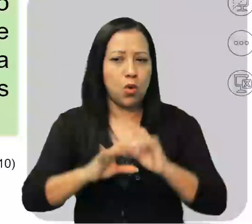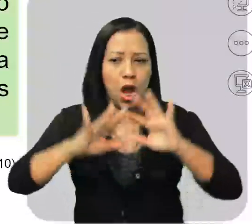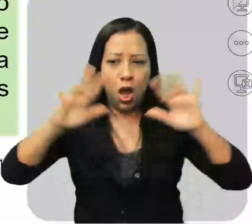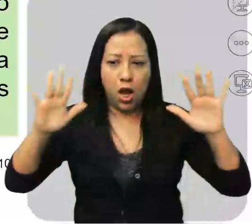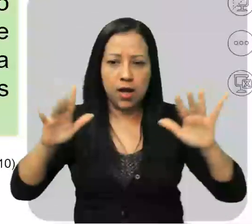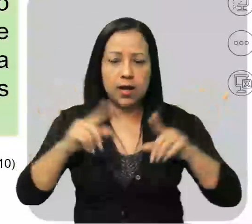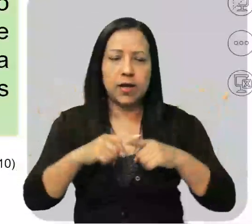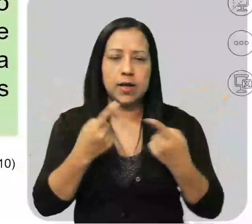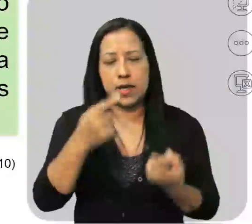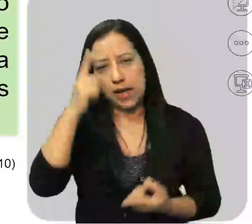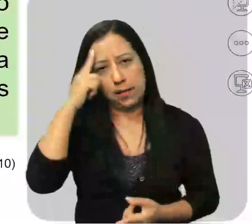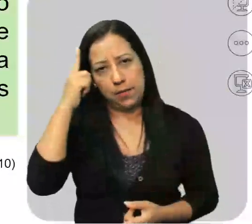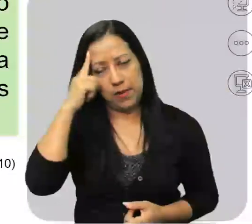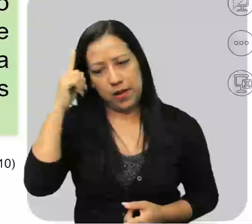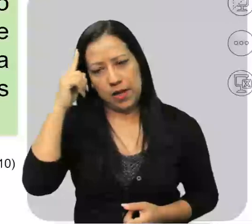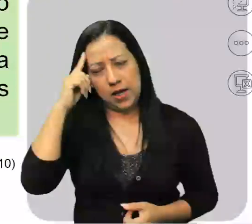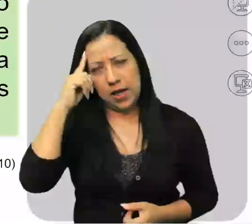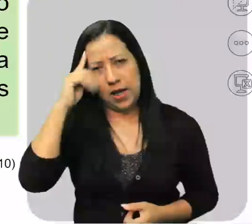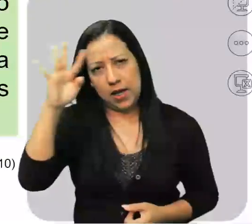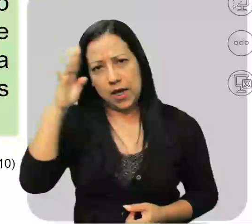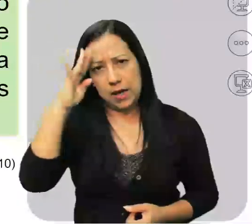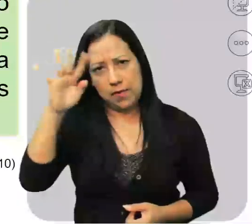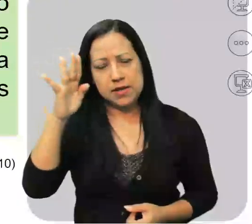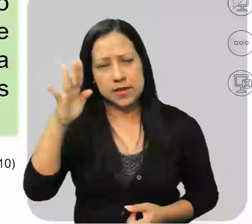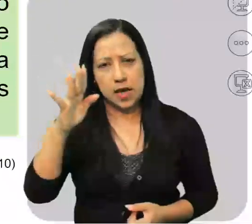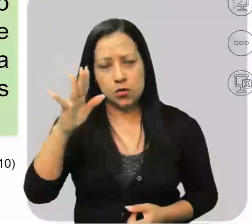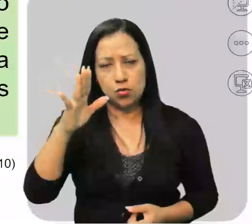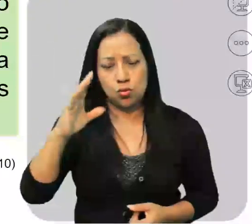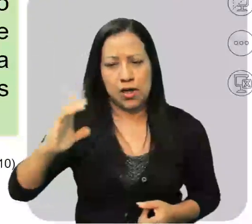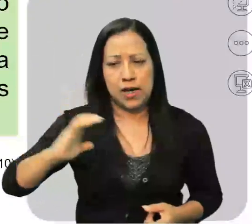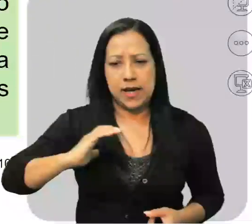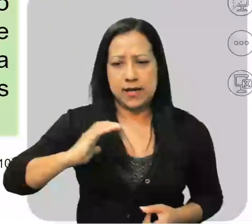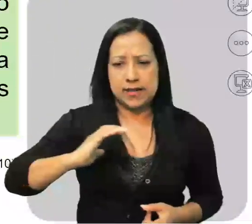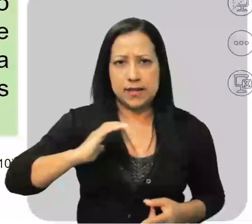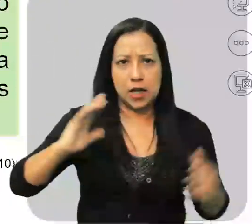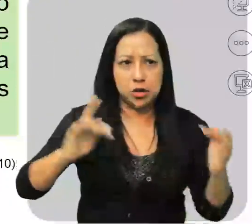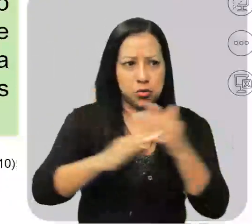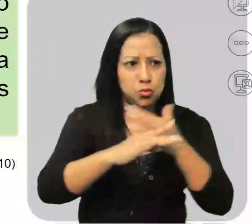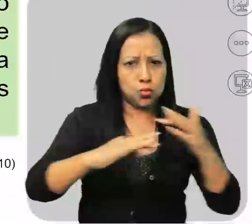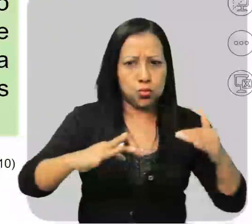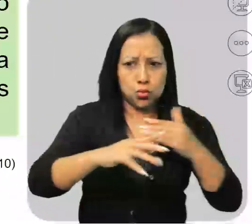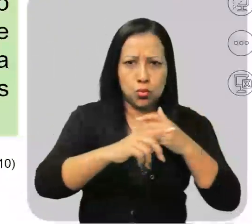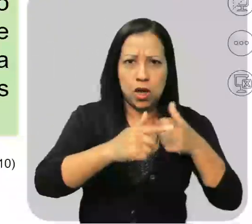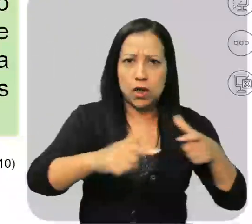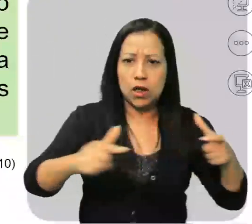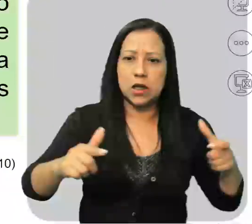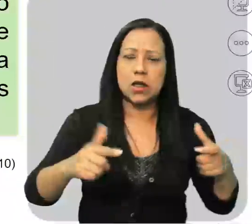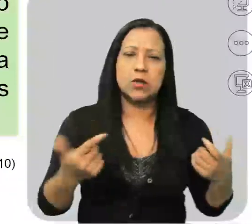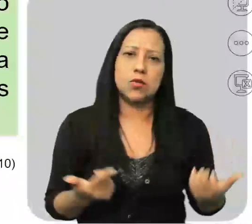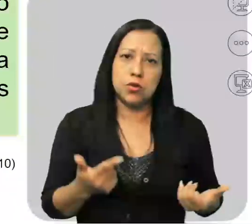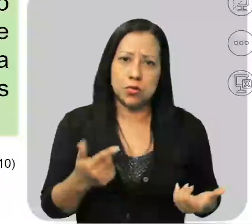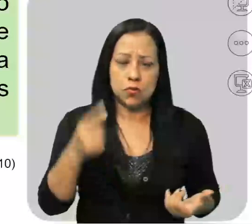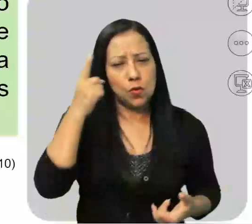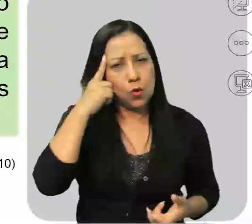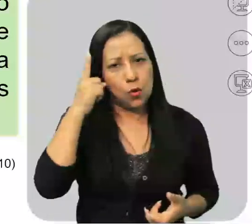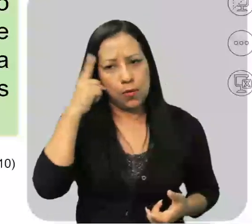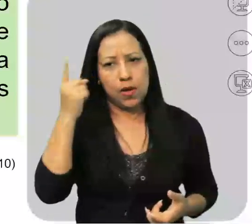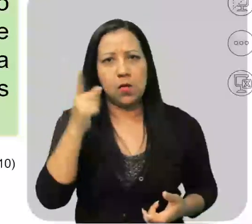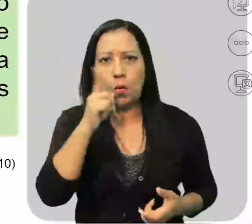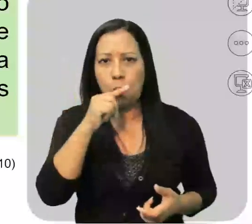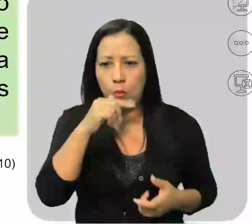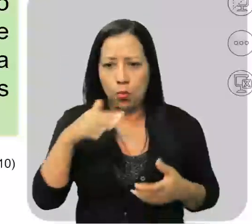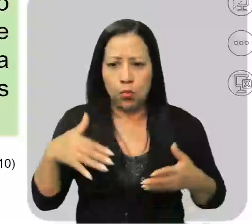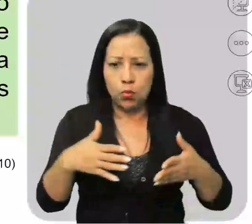poluição, imagine nessas grandes regiões metropolitanas, nessas grandes áreas, a